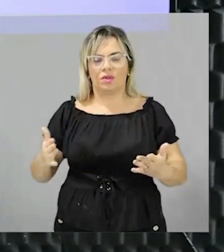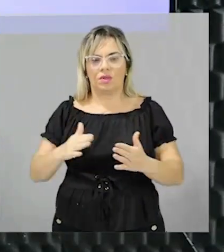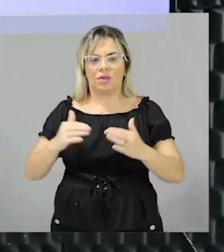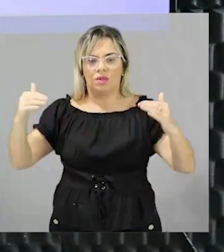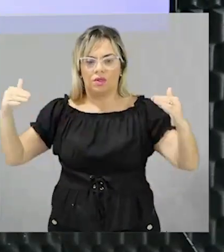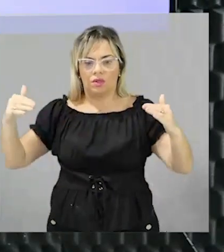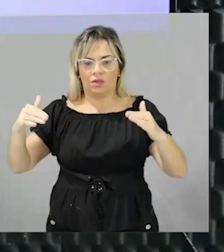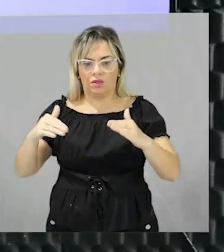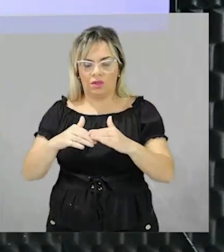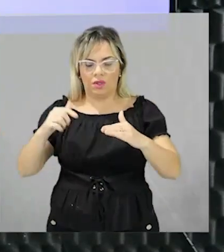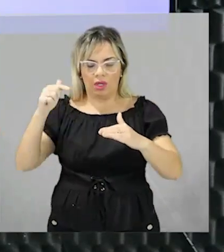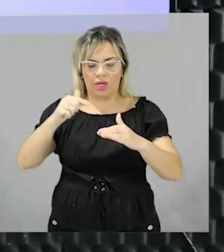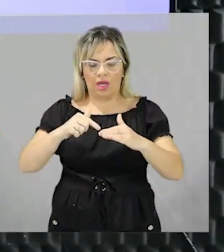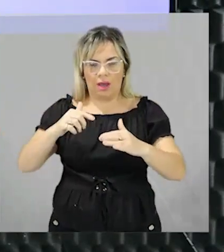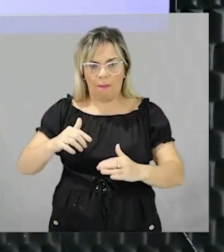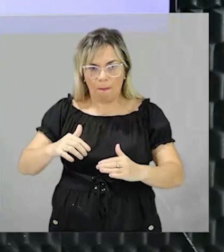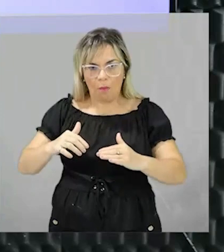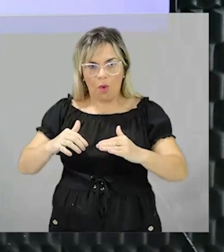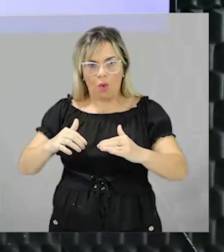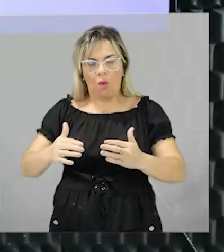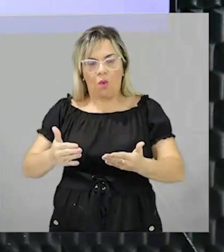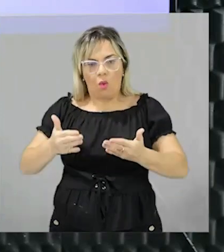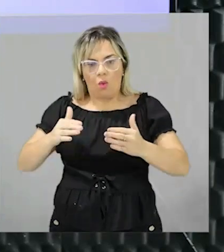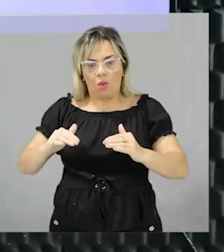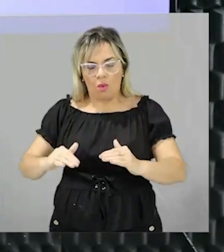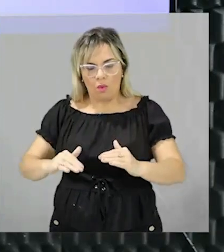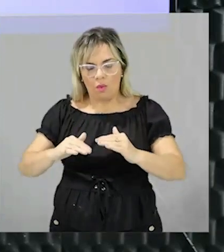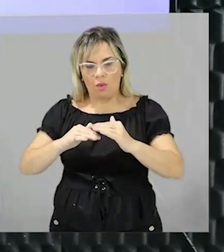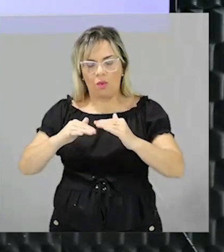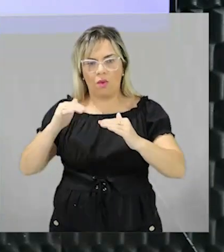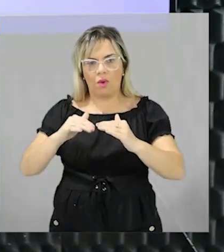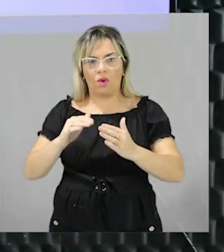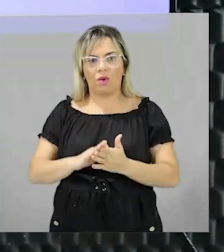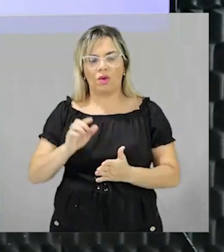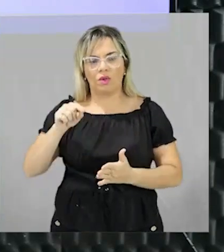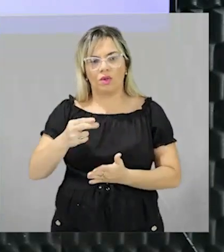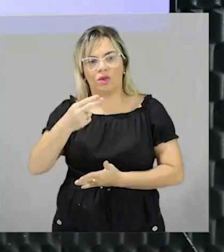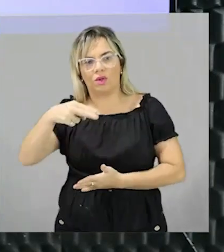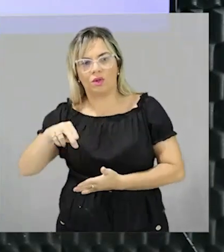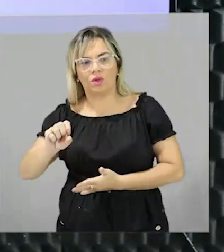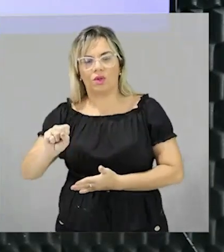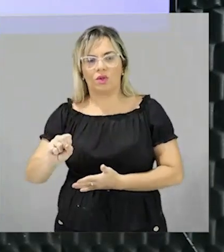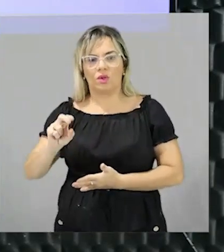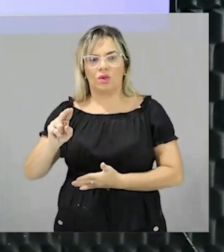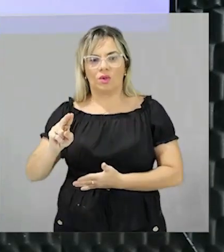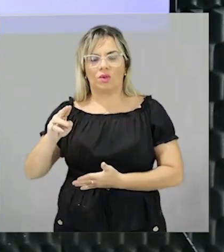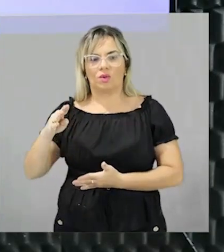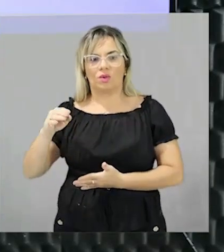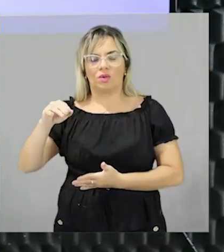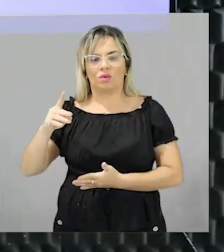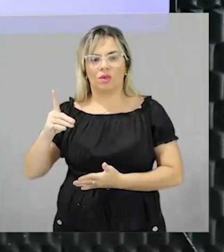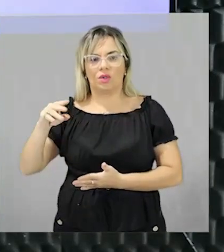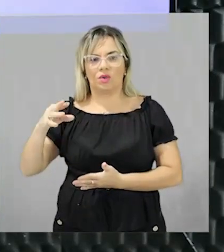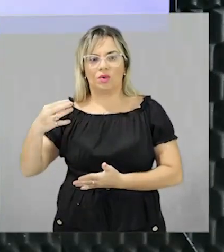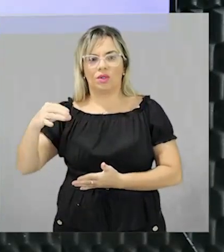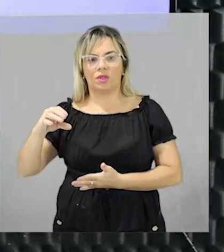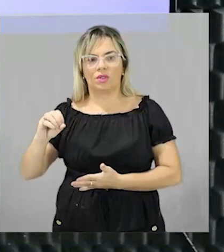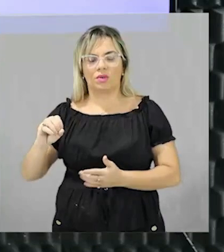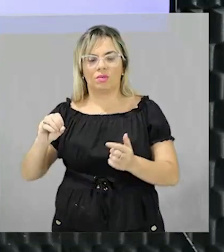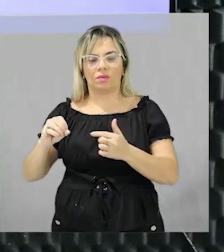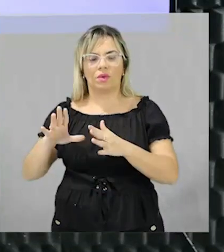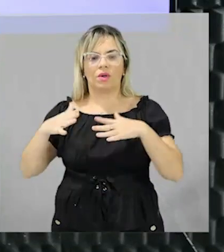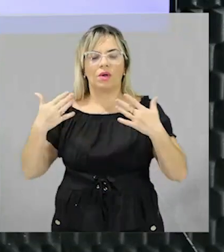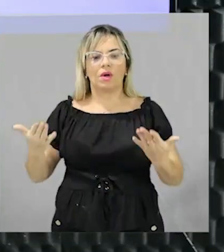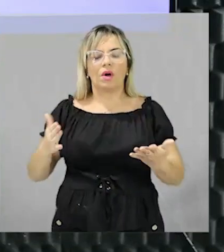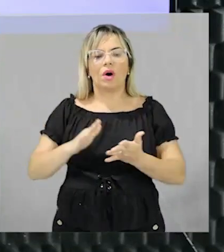mais pesada e a mais leve sobe, nós chamamos de subducção. Captou? E, Marcos, qual é a importância